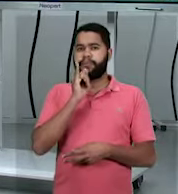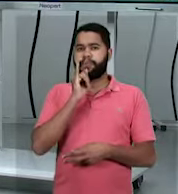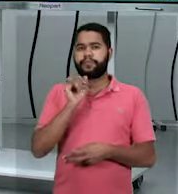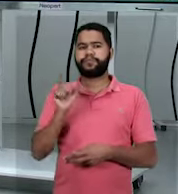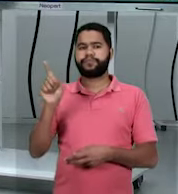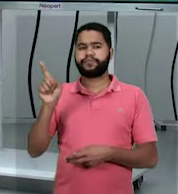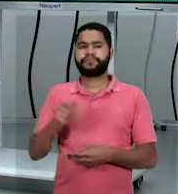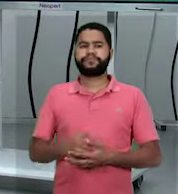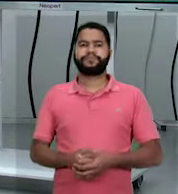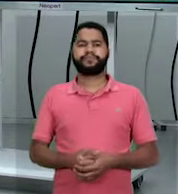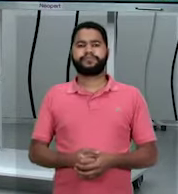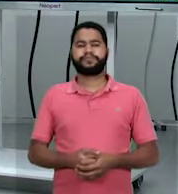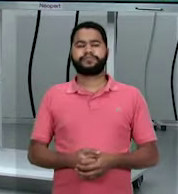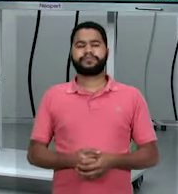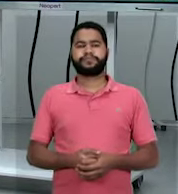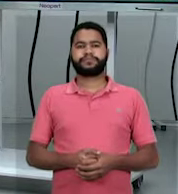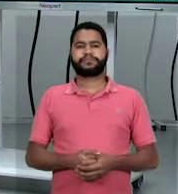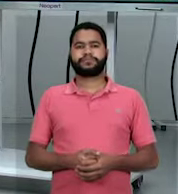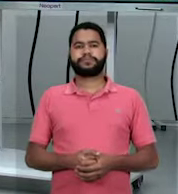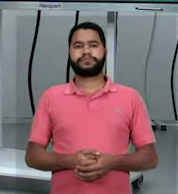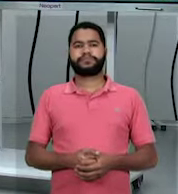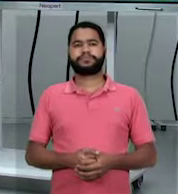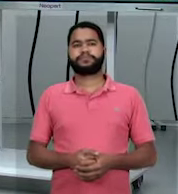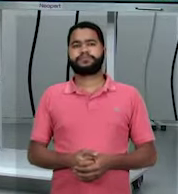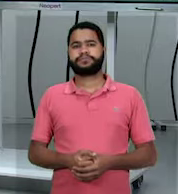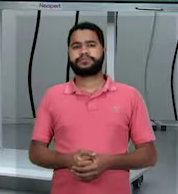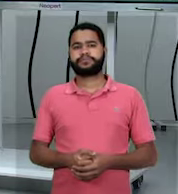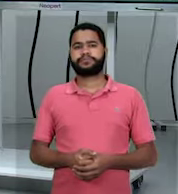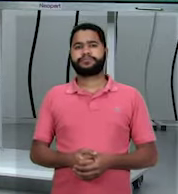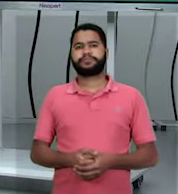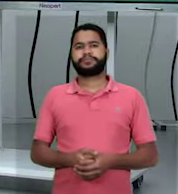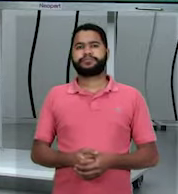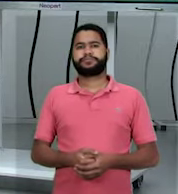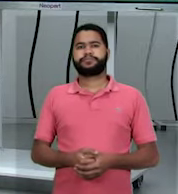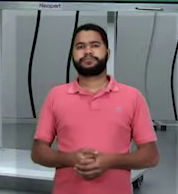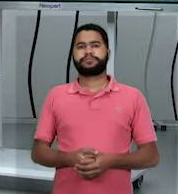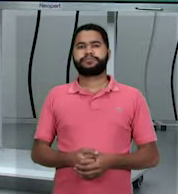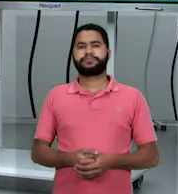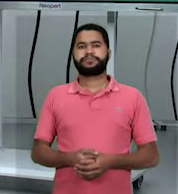aqui, olha. Eu tenho aqui. Vamos só lembrar.